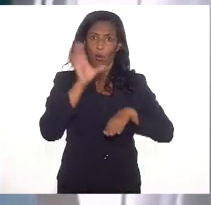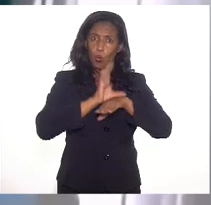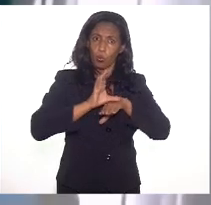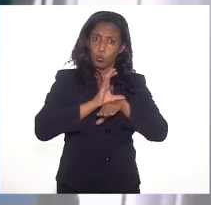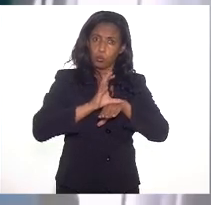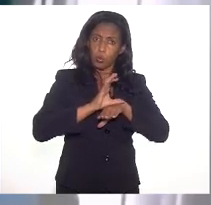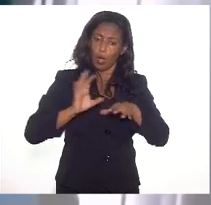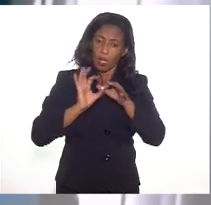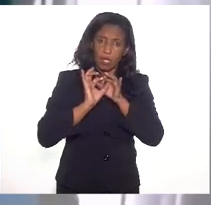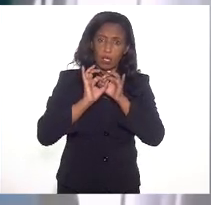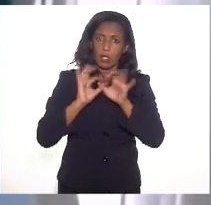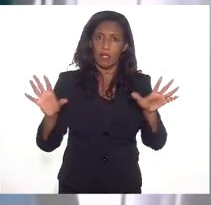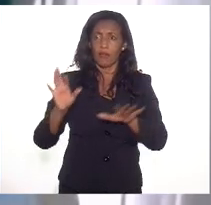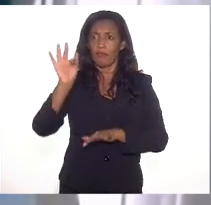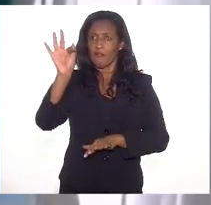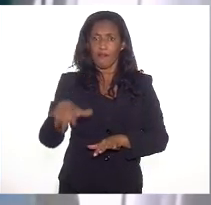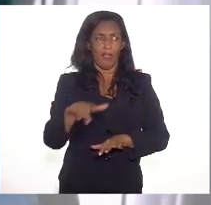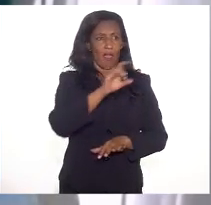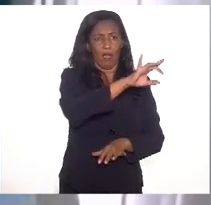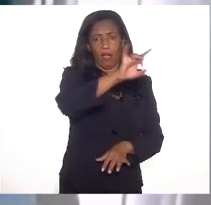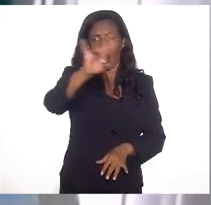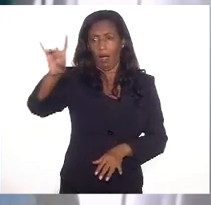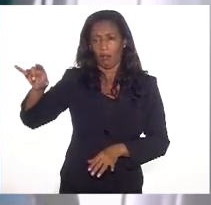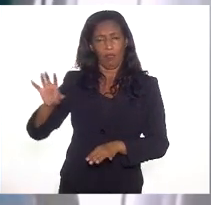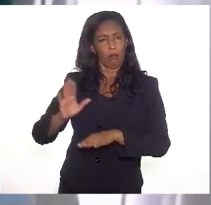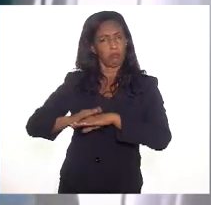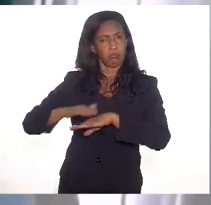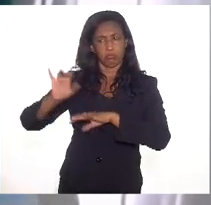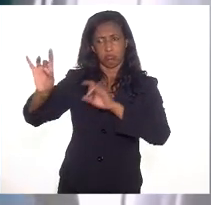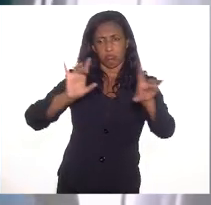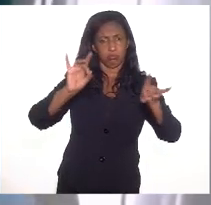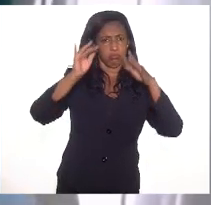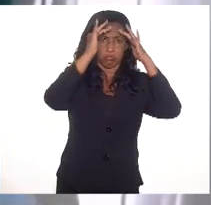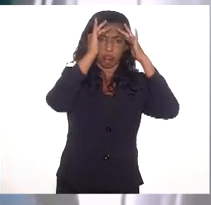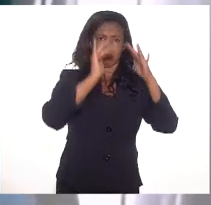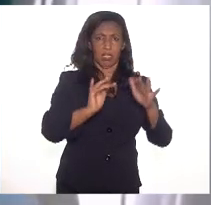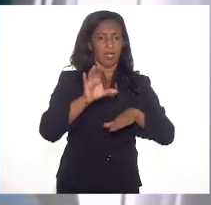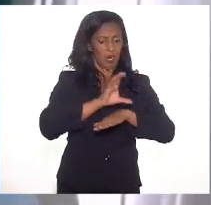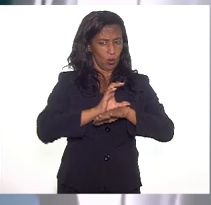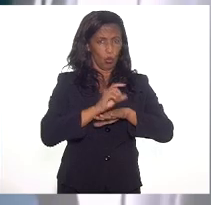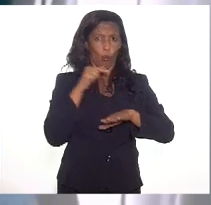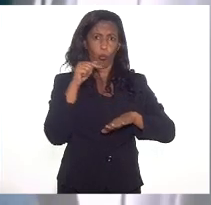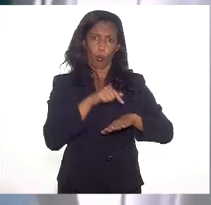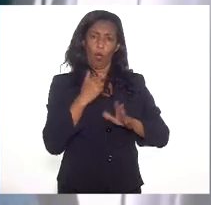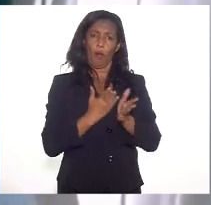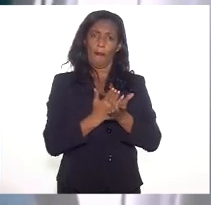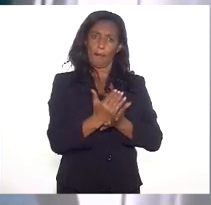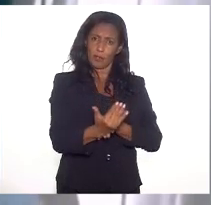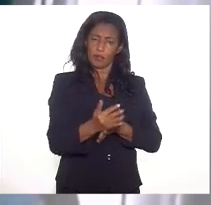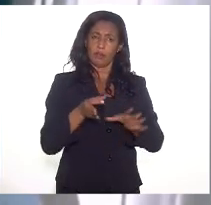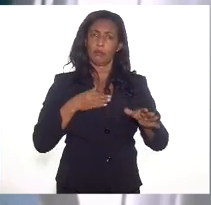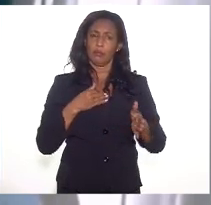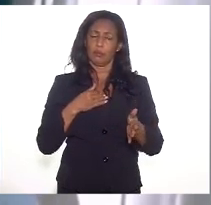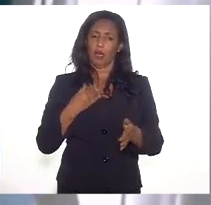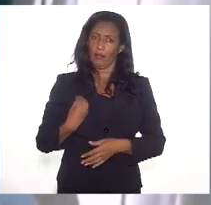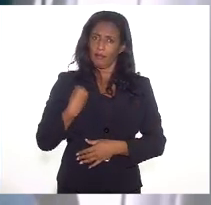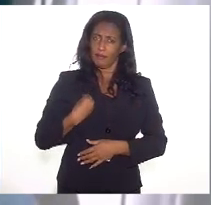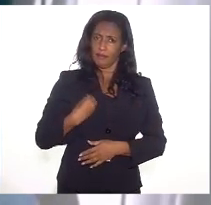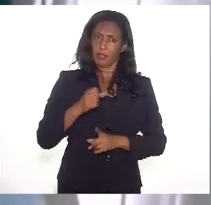A liberdade de crença, a liberdade de culto estão inscritos no texto constitucional como princípios que organizam a vida